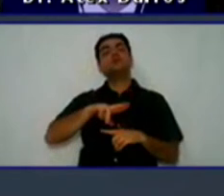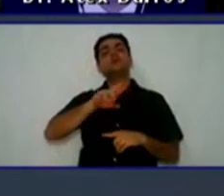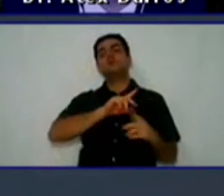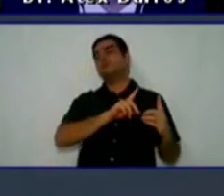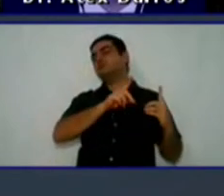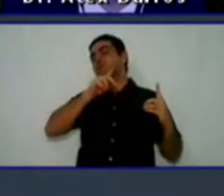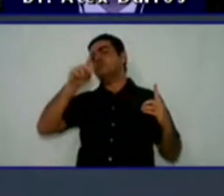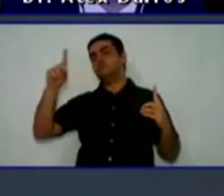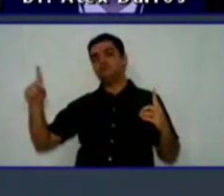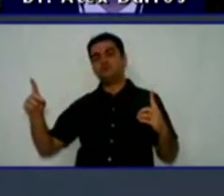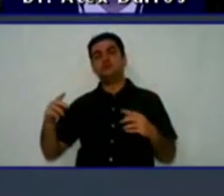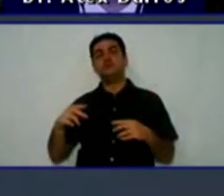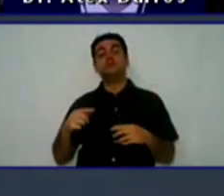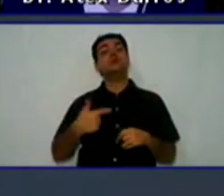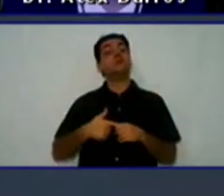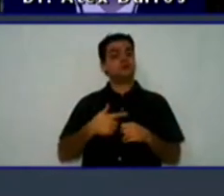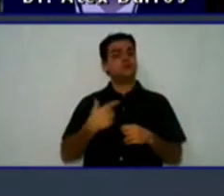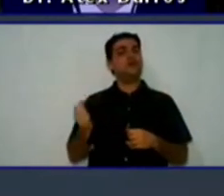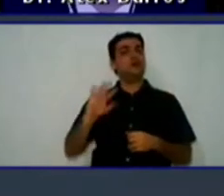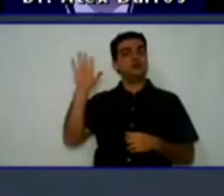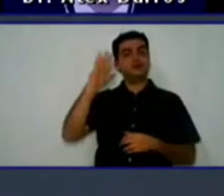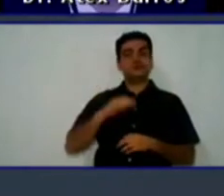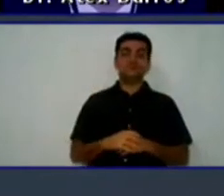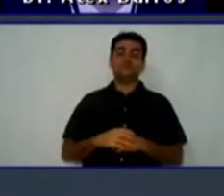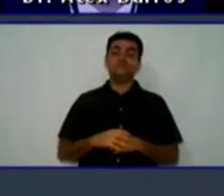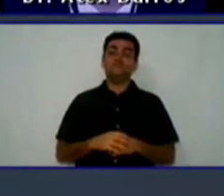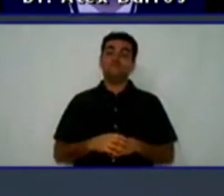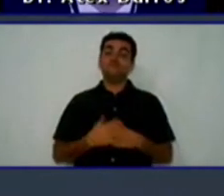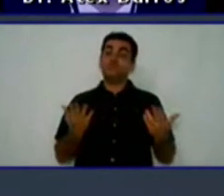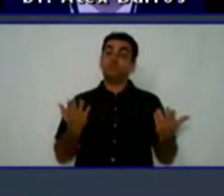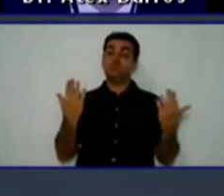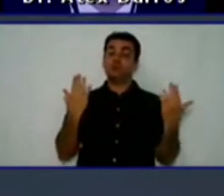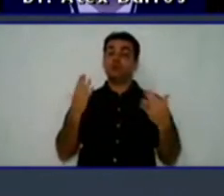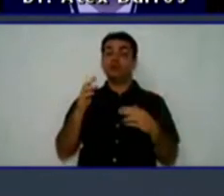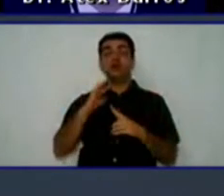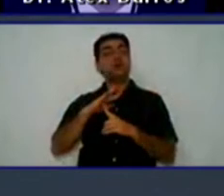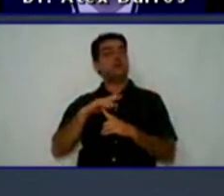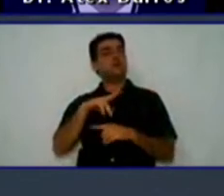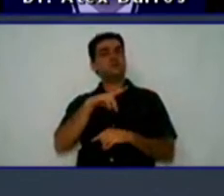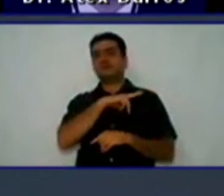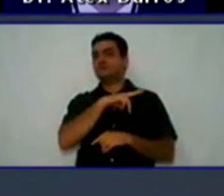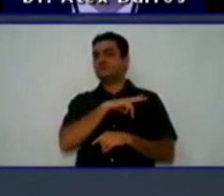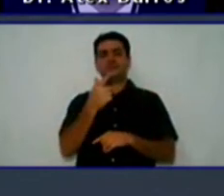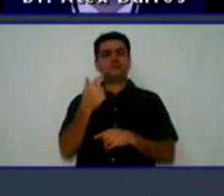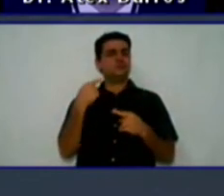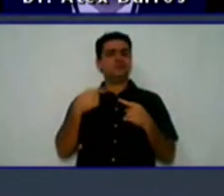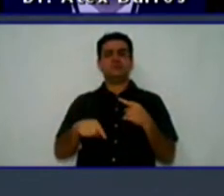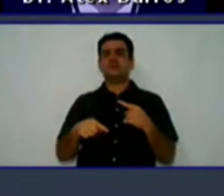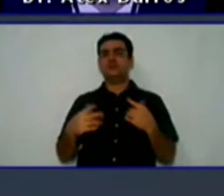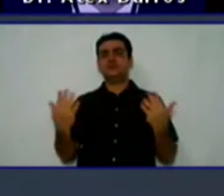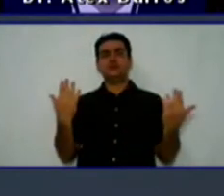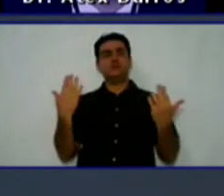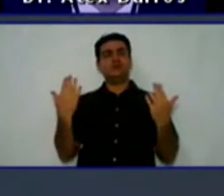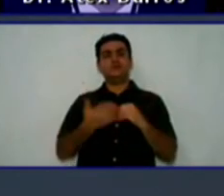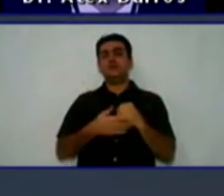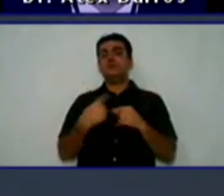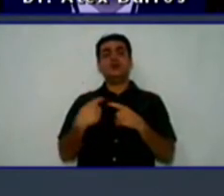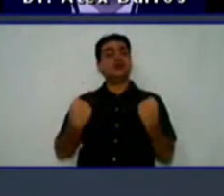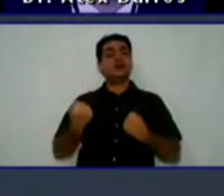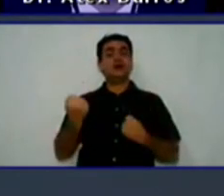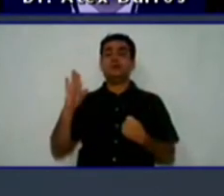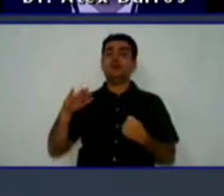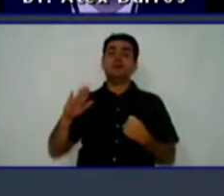locomoção. A superioridade de gastos com o uso de aeronave privada não se mostra, a meu sentir, razoável e não